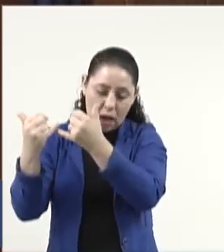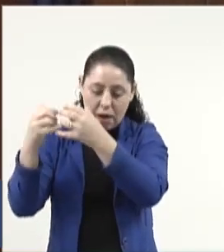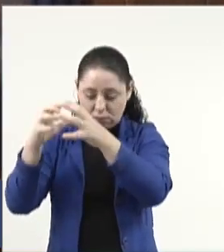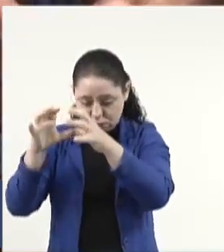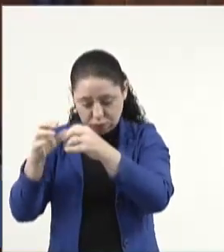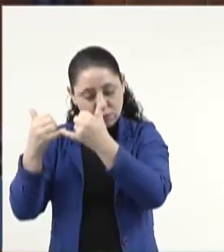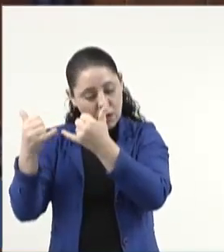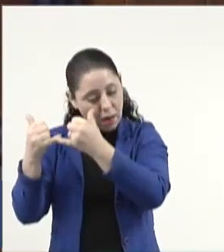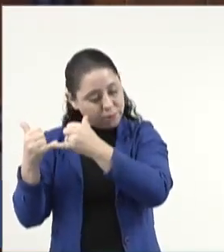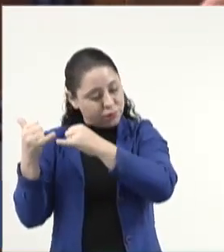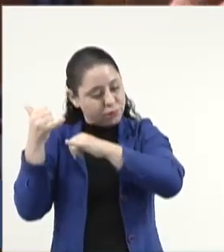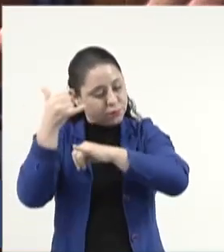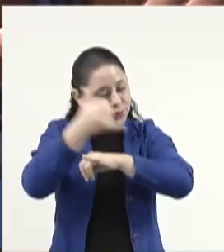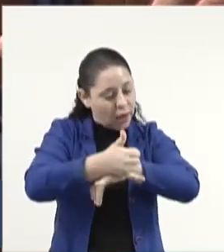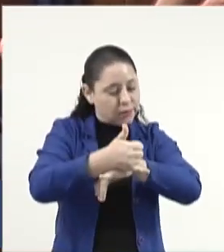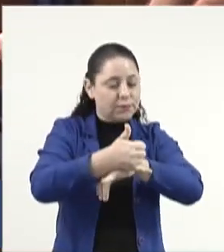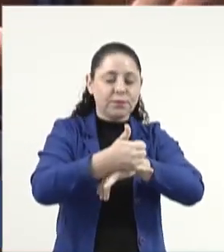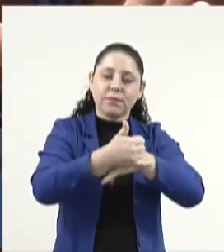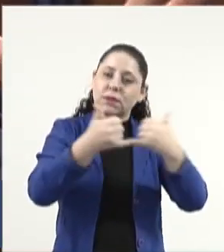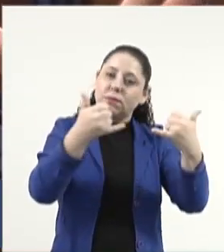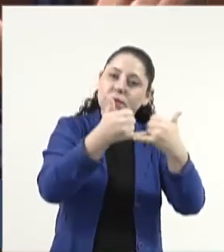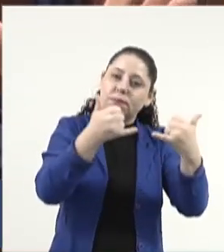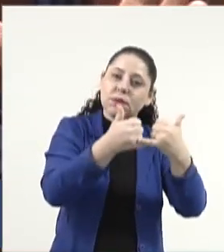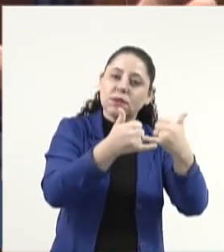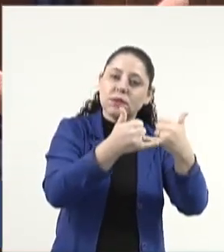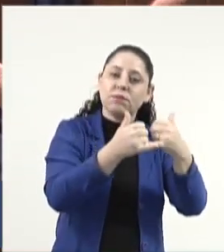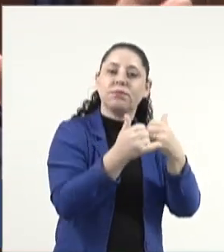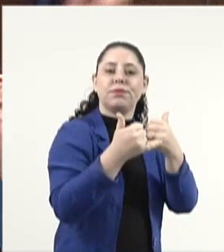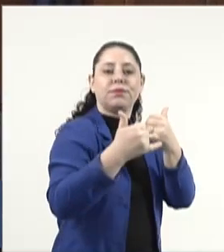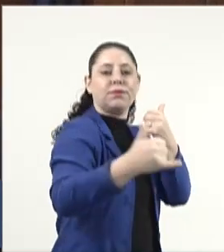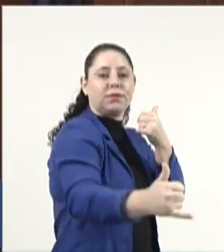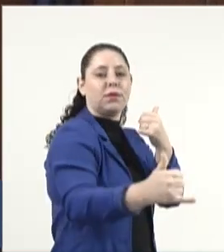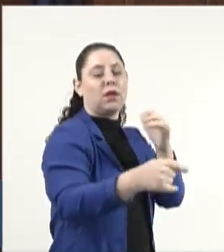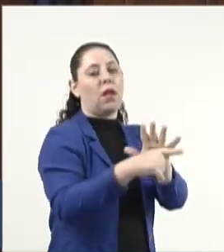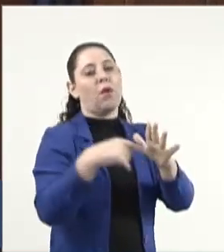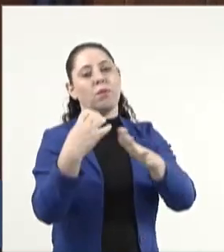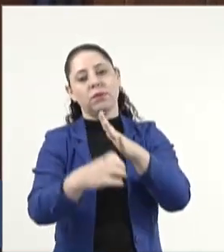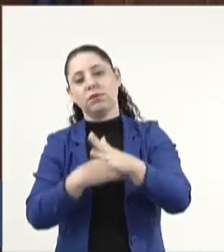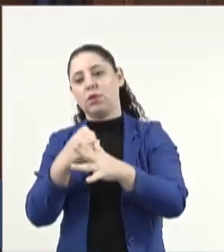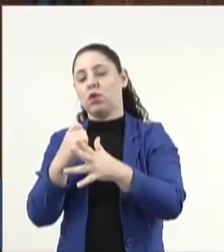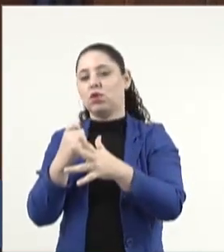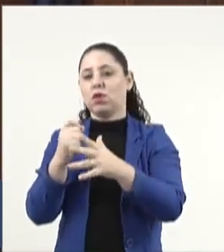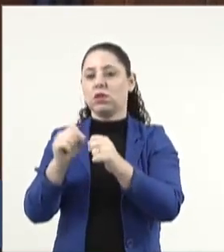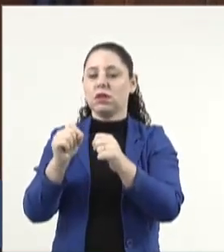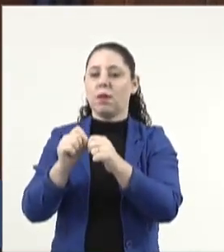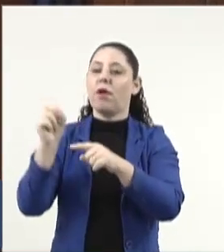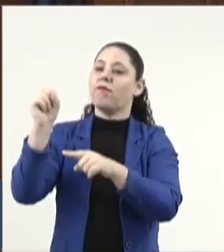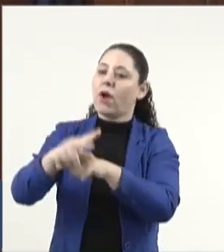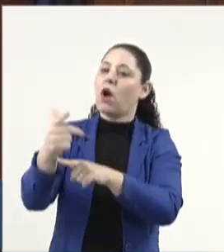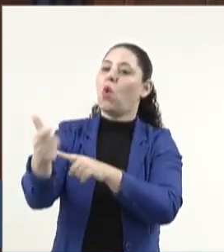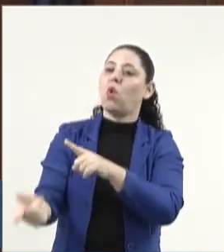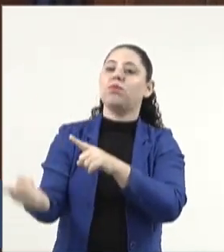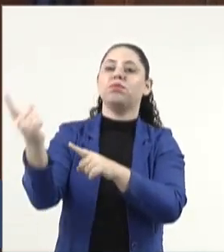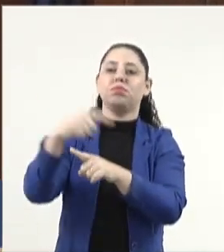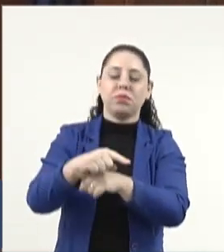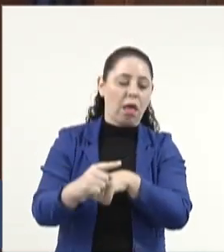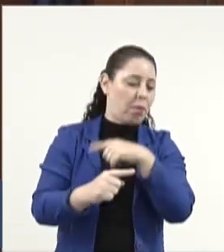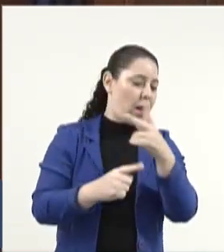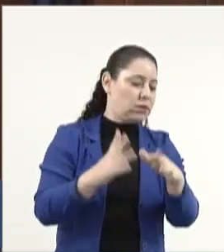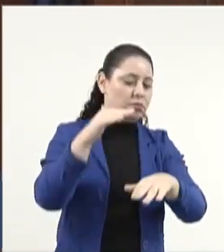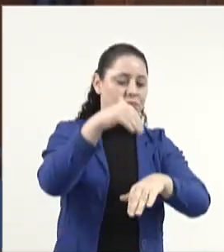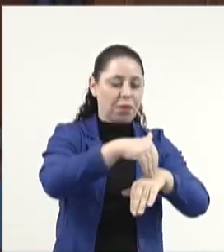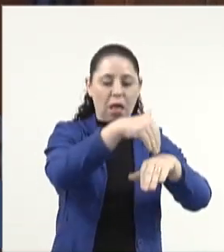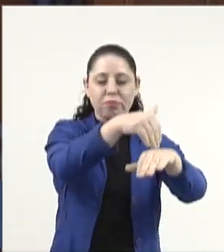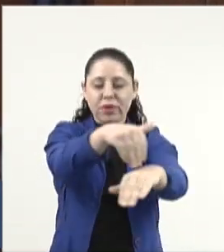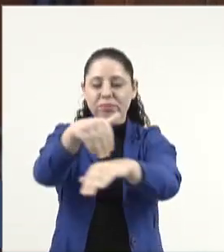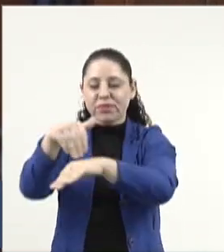tudo hoje privatizado e quarteirizado, né? Uma empresa contrata outra, um joga nas costas do